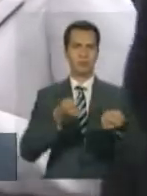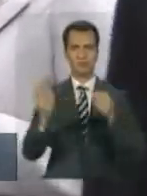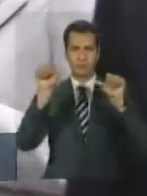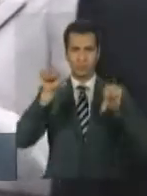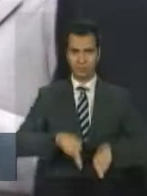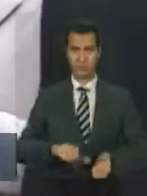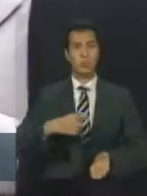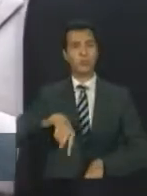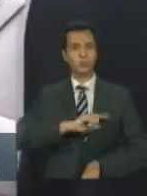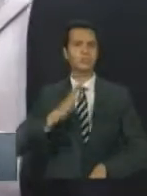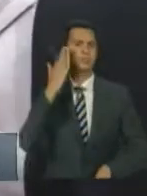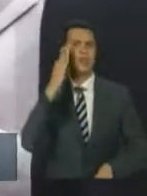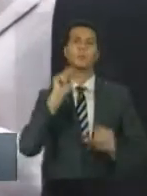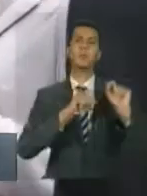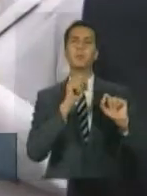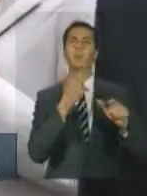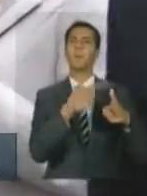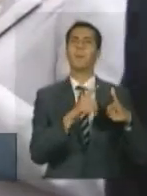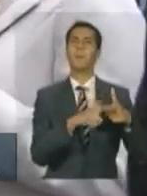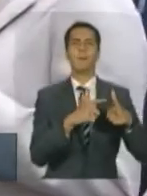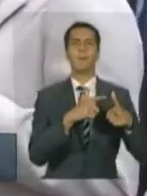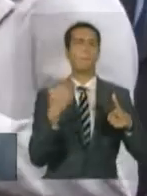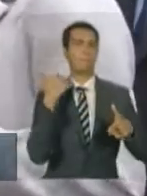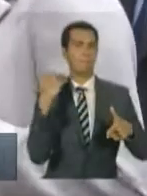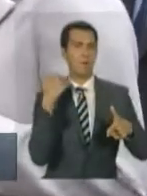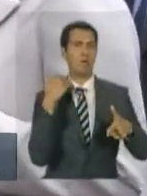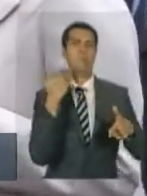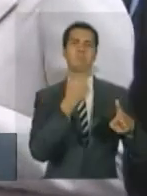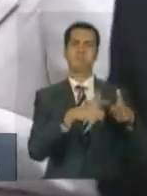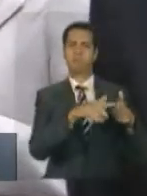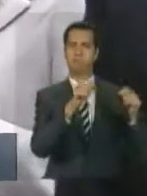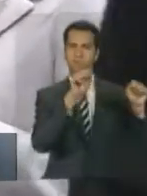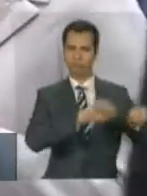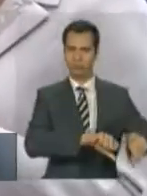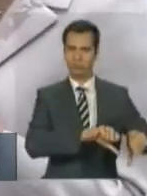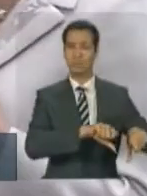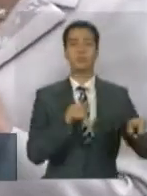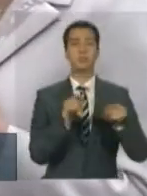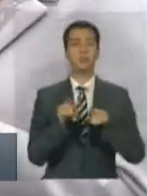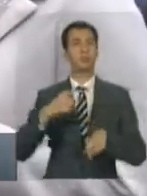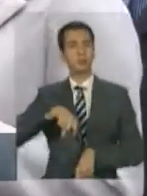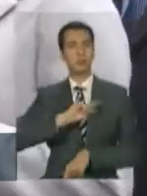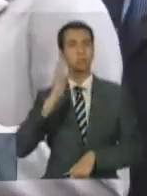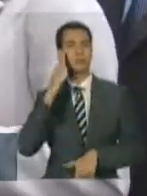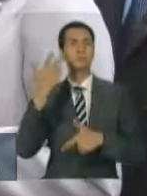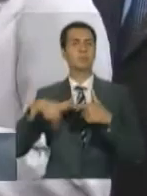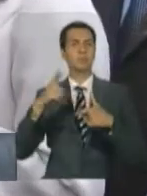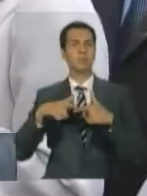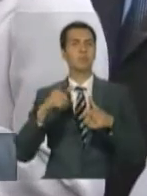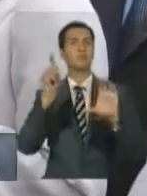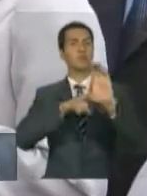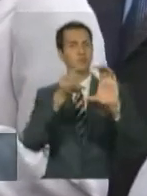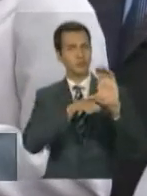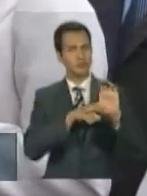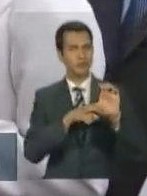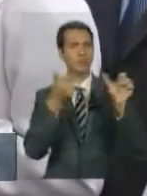crise bancária, nós sabemos o que significa crise da dívida e sabemos o que significa políticas